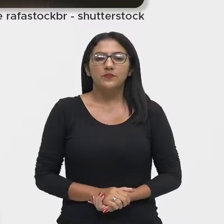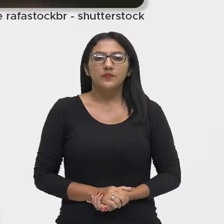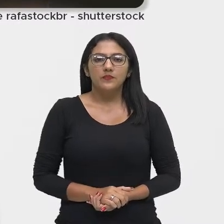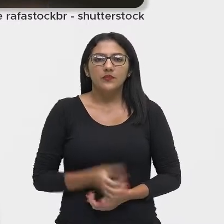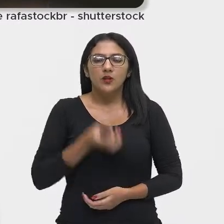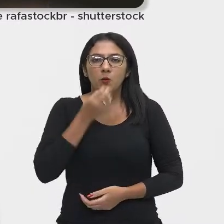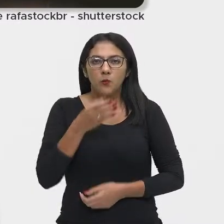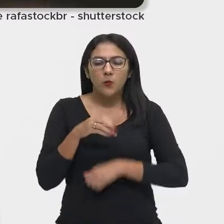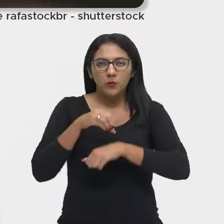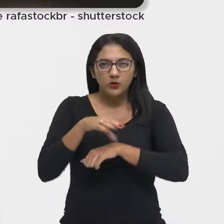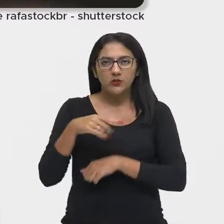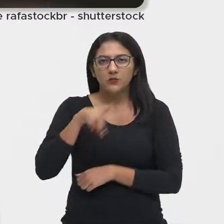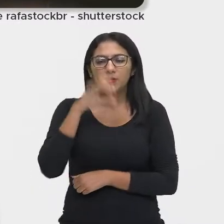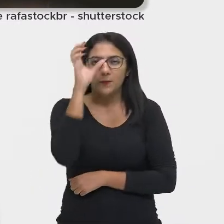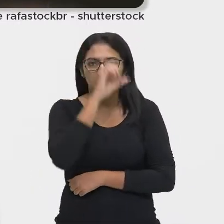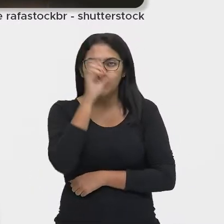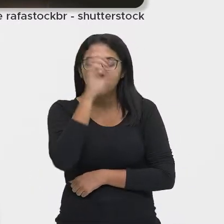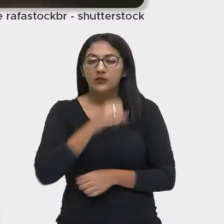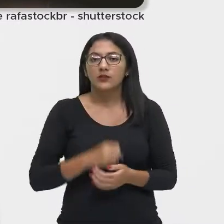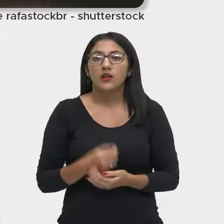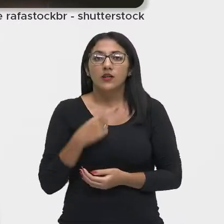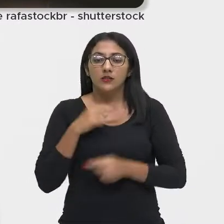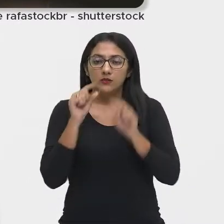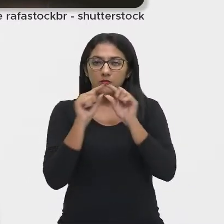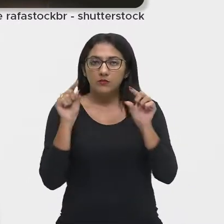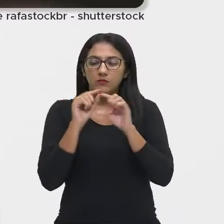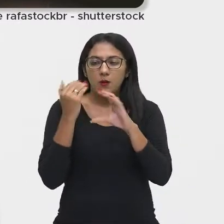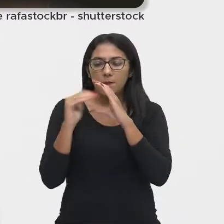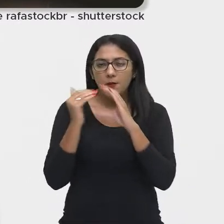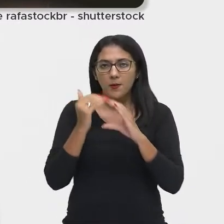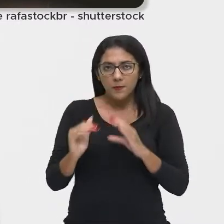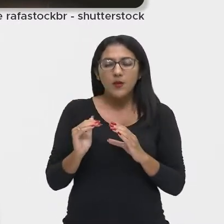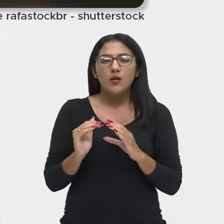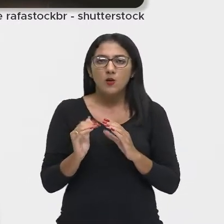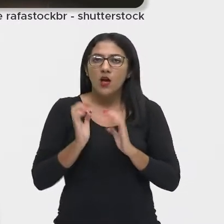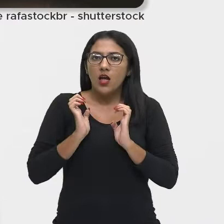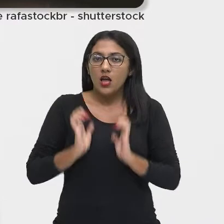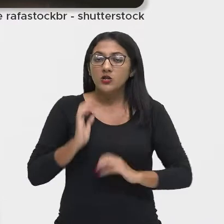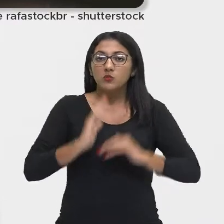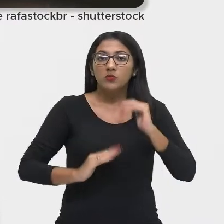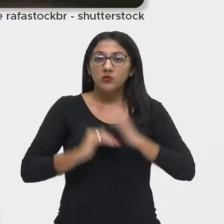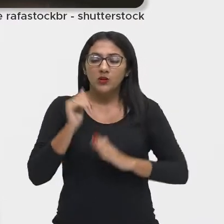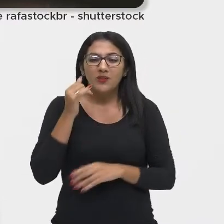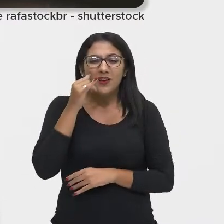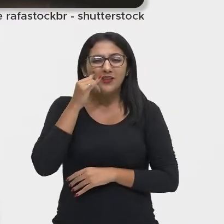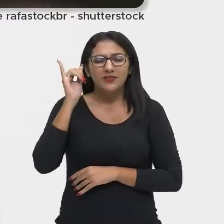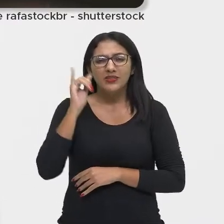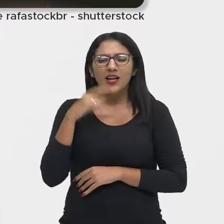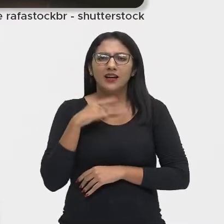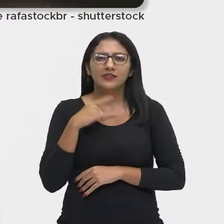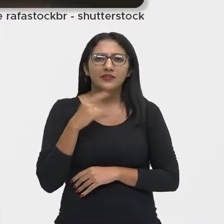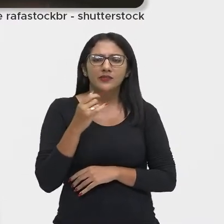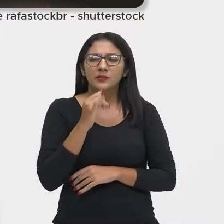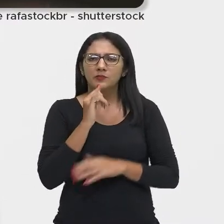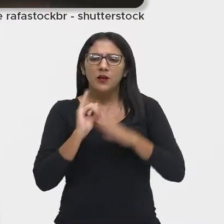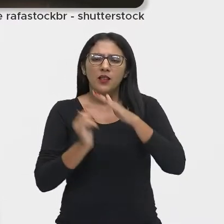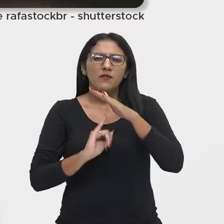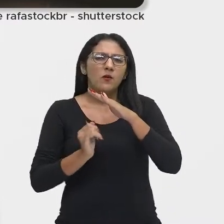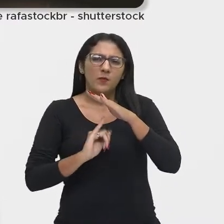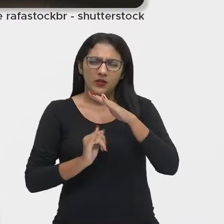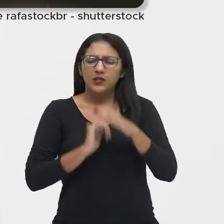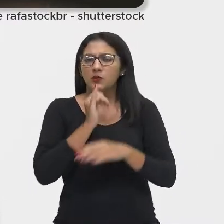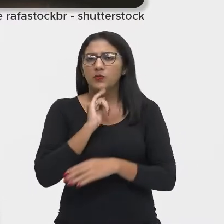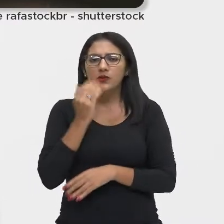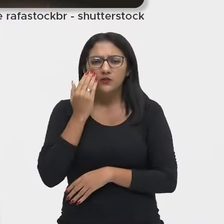boa dica é ter um endereço de e-mail mais profissional, evitando endereços que tragam um tom de informalidade. Por